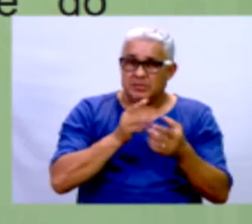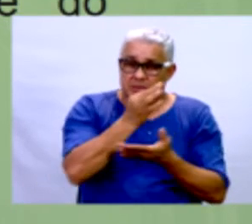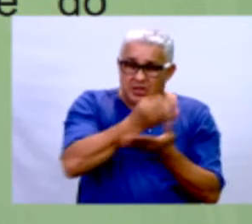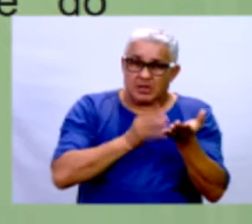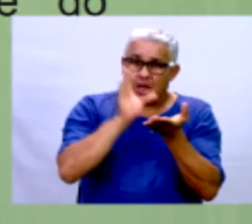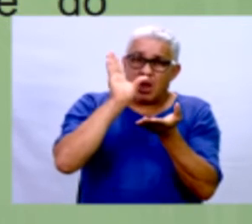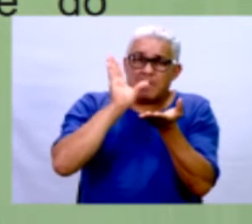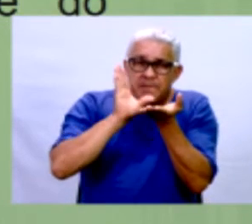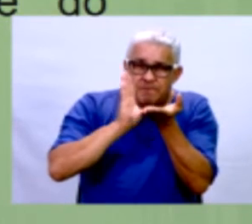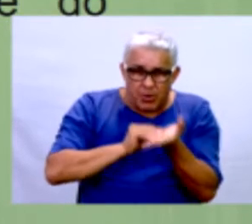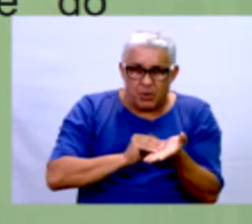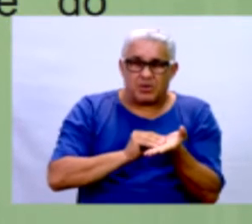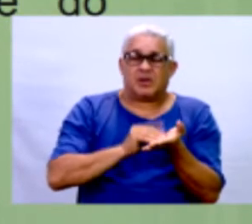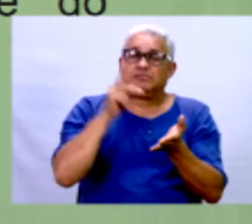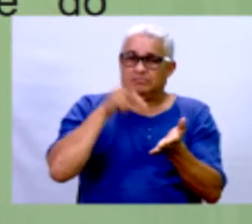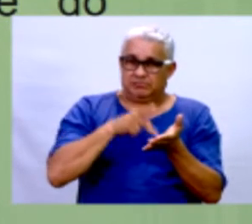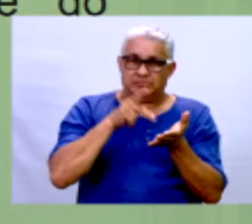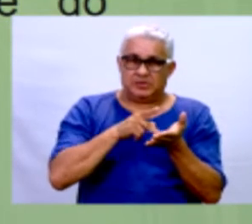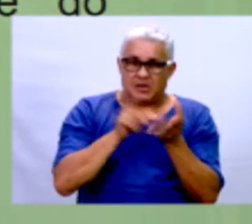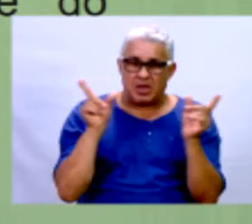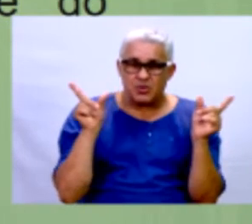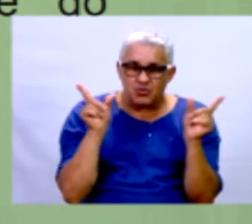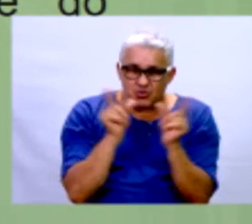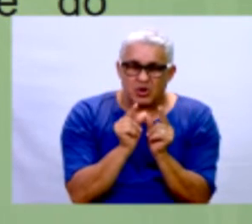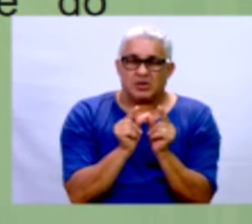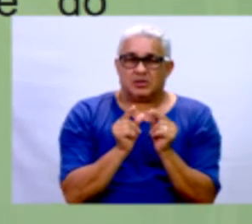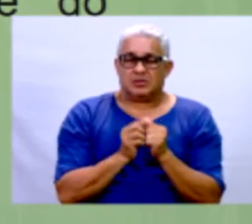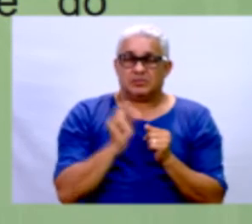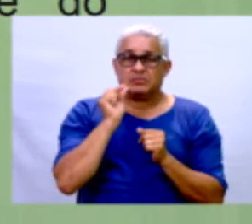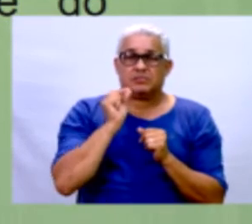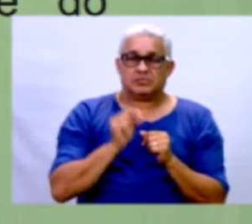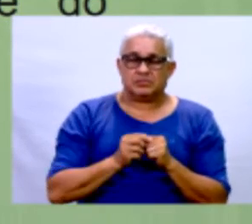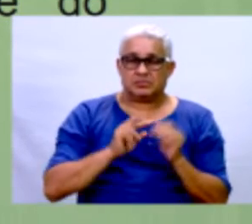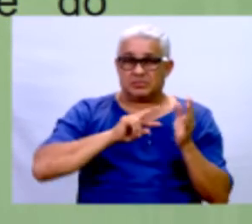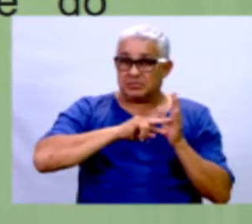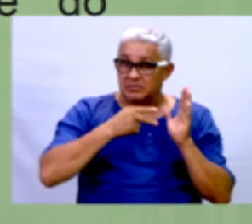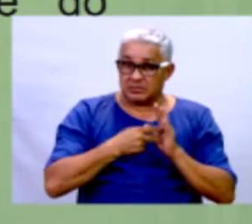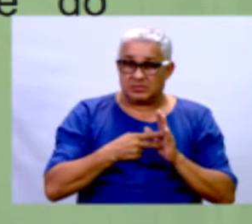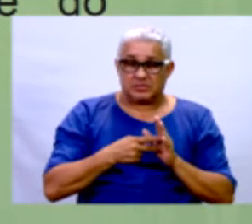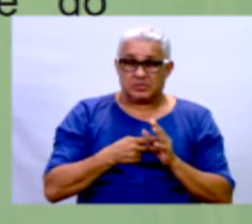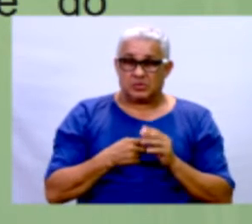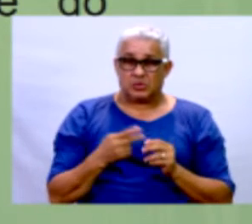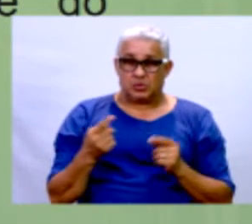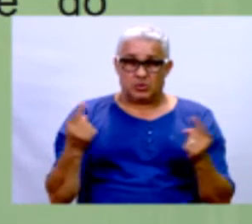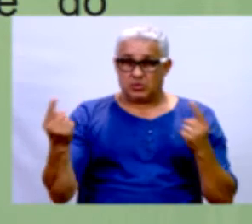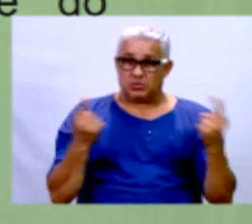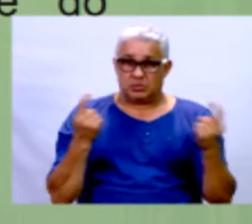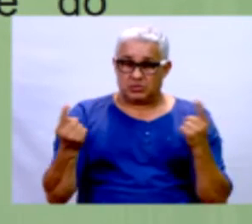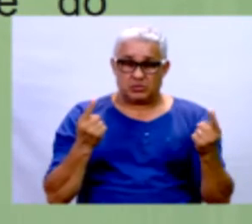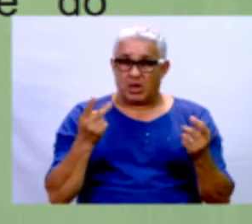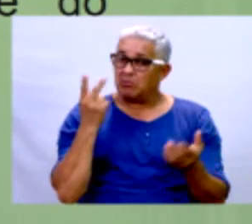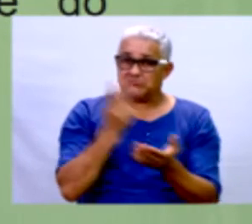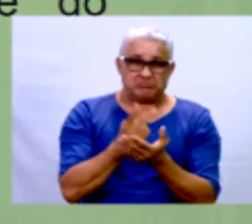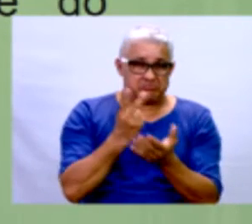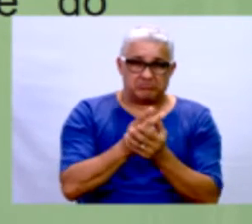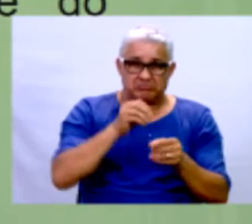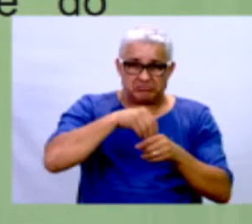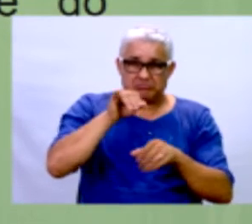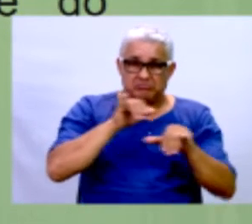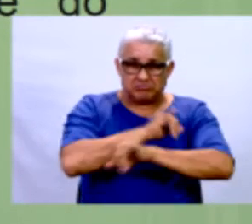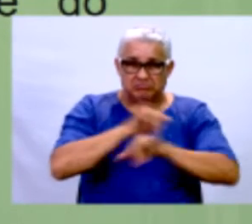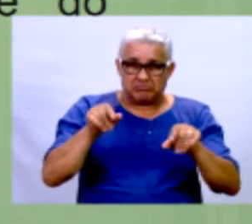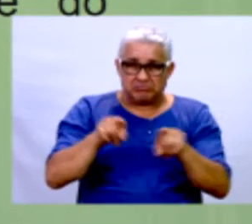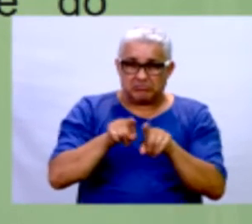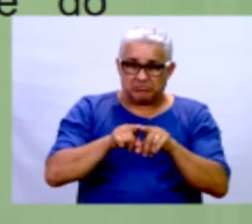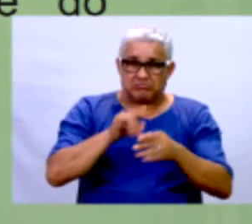texto, então quando comprime realmente fica bem pequeno, né, o que indica que ambos possuem o mesmo conteúdo de informação, né. A transferência